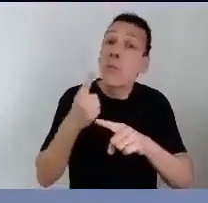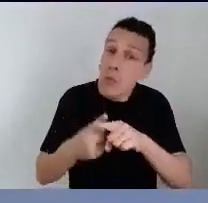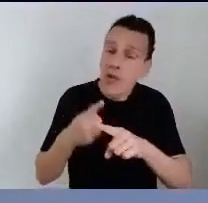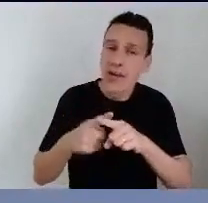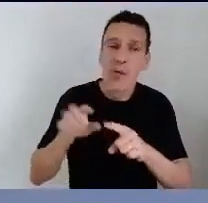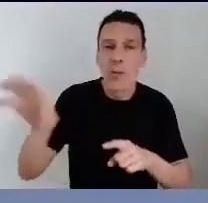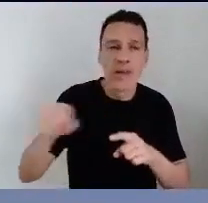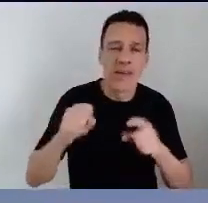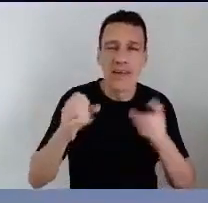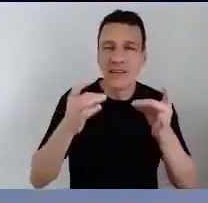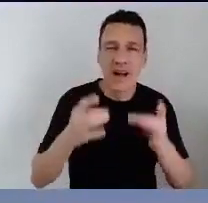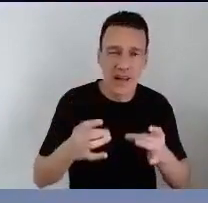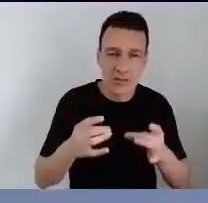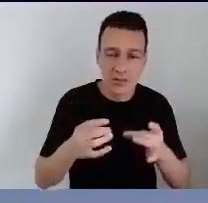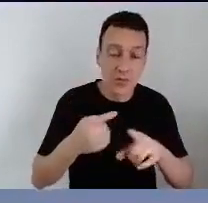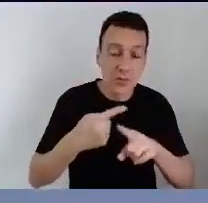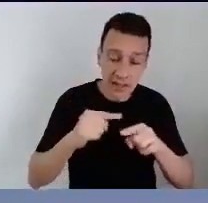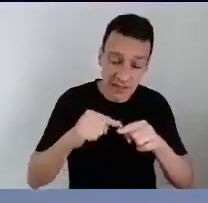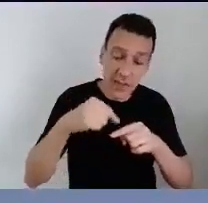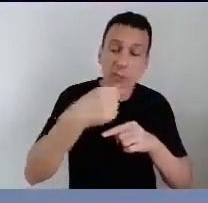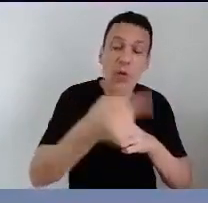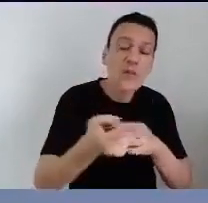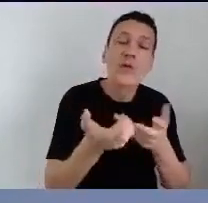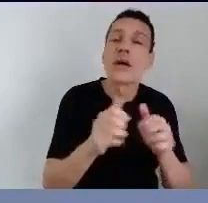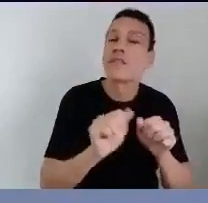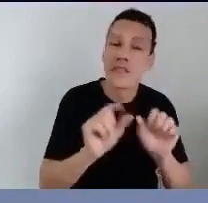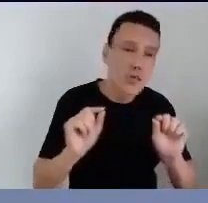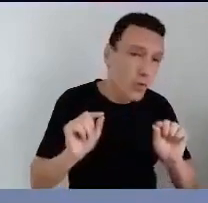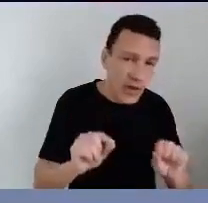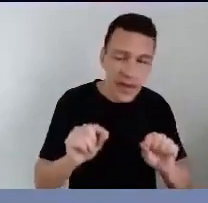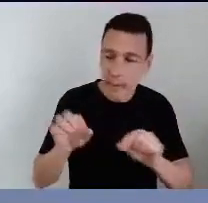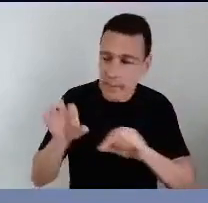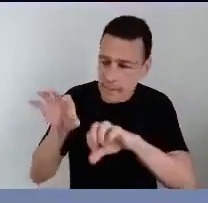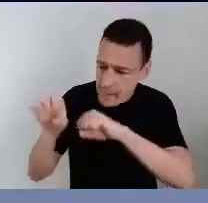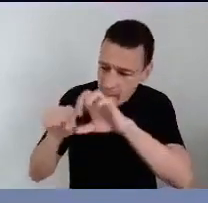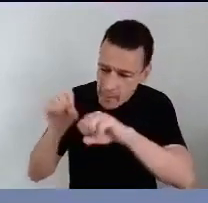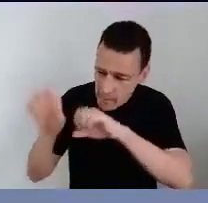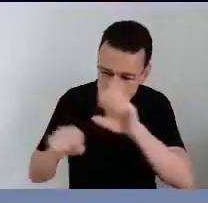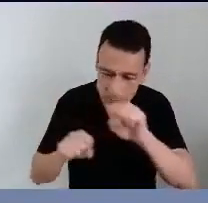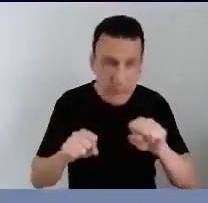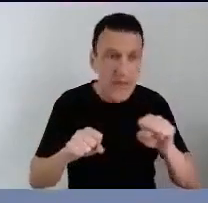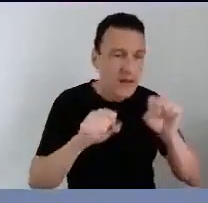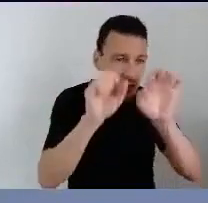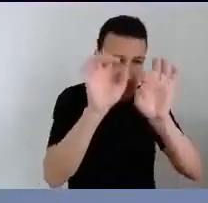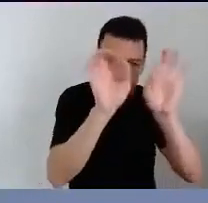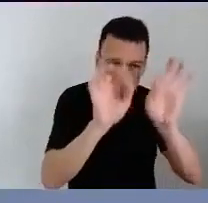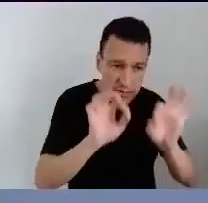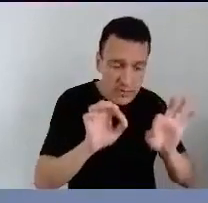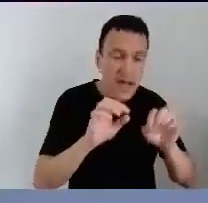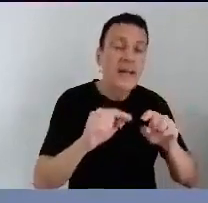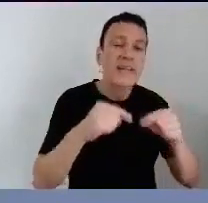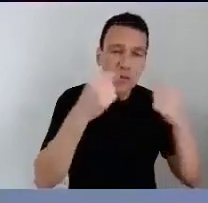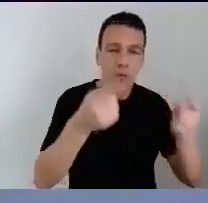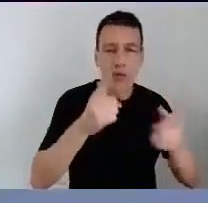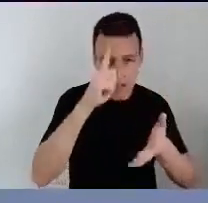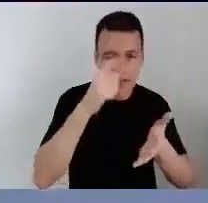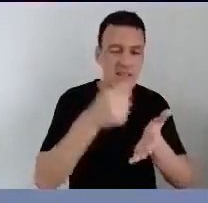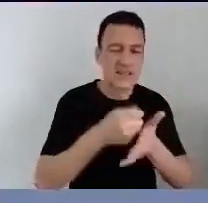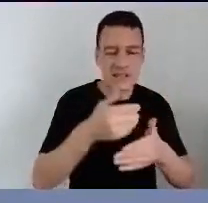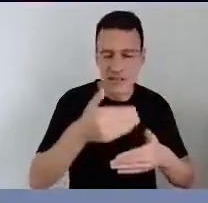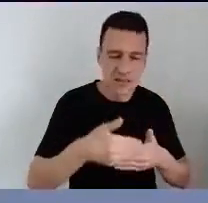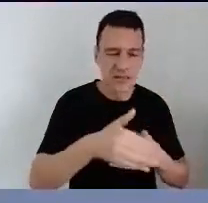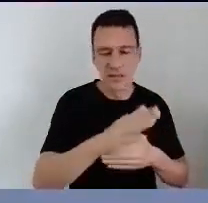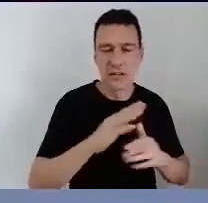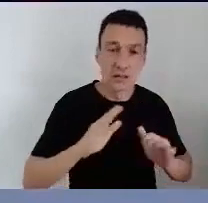aí, construindo as estratégias a partir desses dados que vocês coletaram. Eu acho que um primeiro momento, talvez, de levar isso